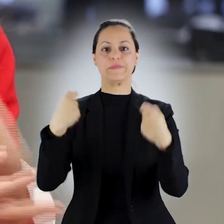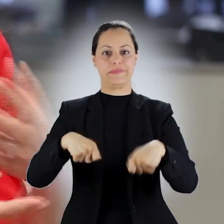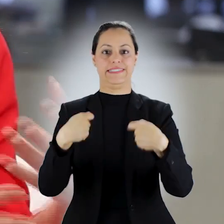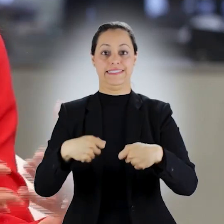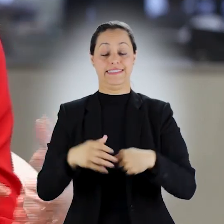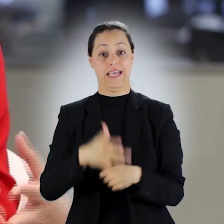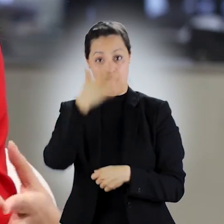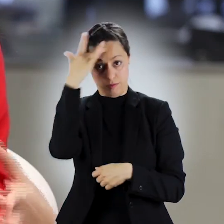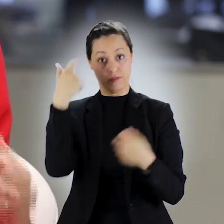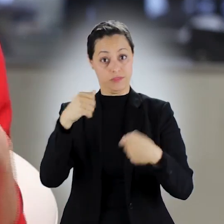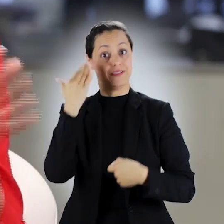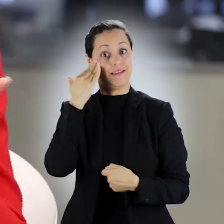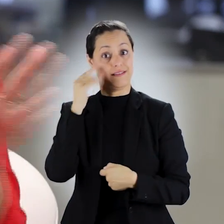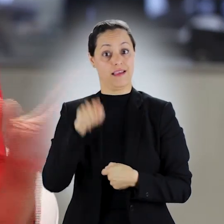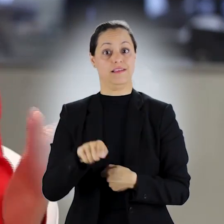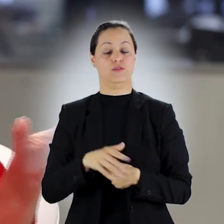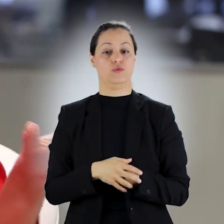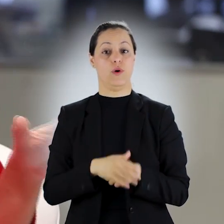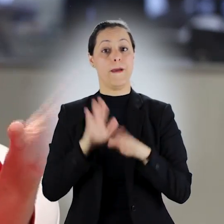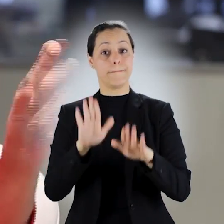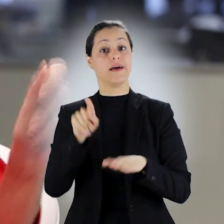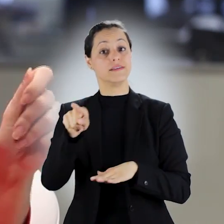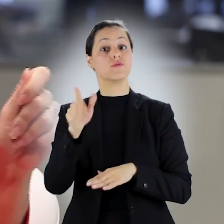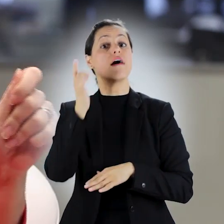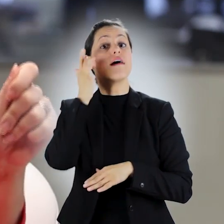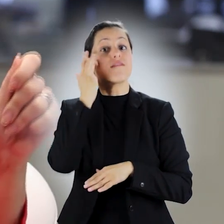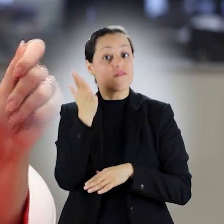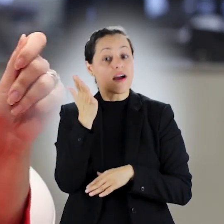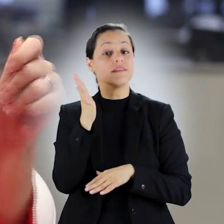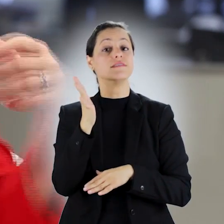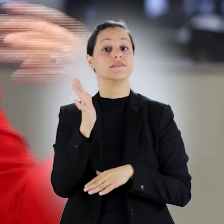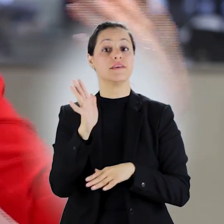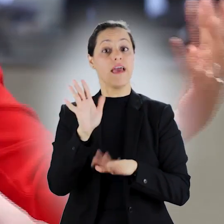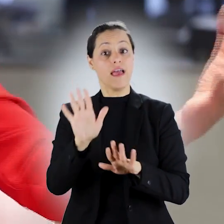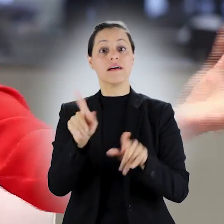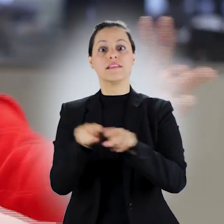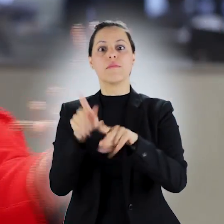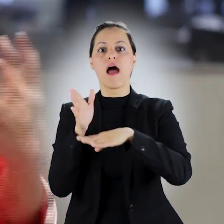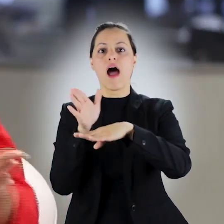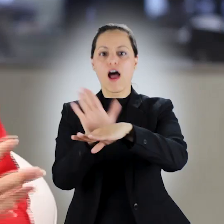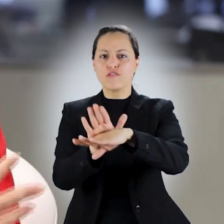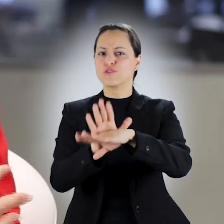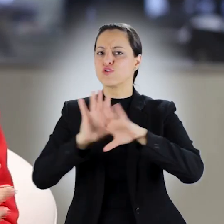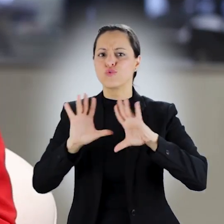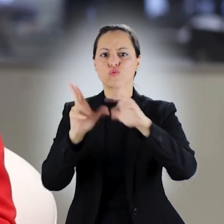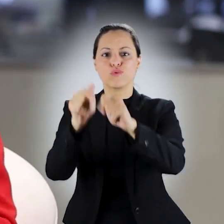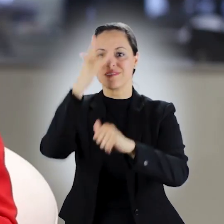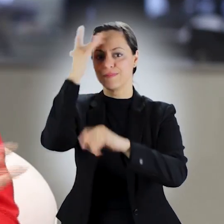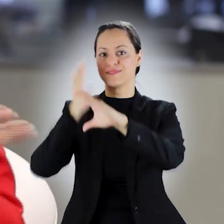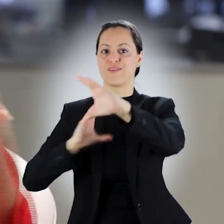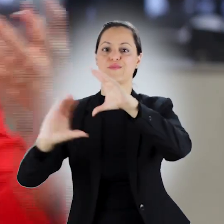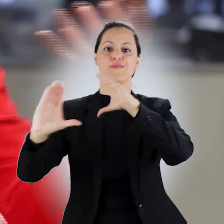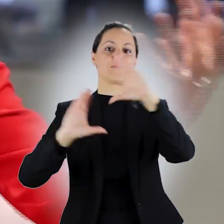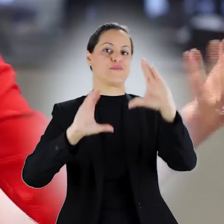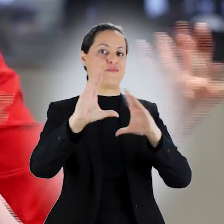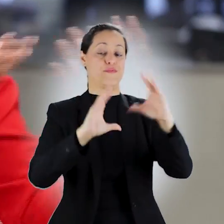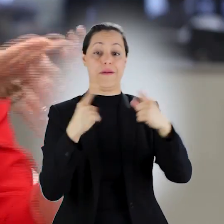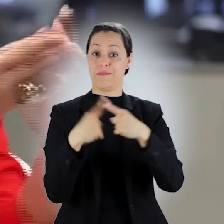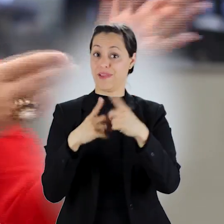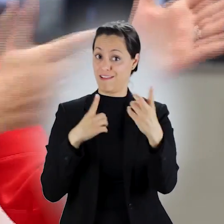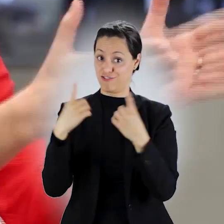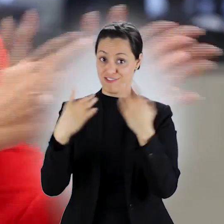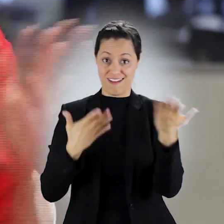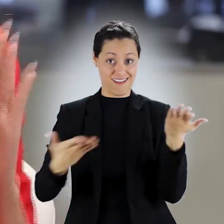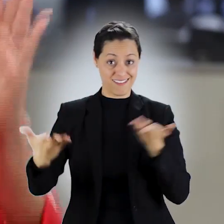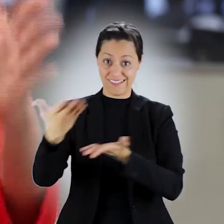isso que as pessoas precisam entender. Agora, isso é muito, muito fácil e traz um benefício direto para todas as pessoas. Porque o diálogo, se ele